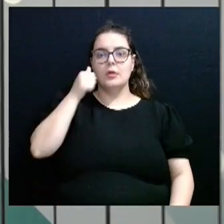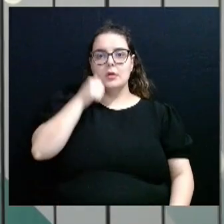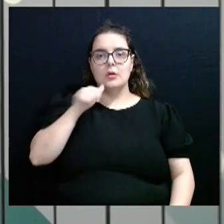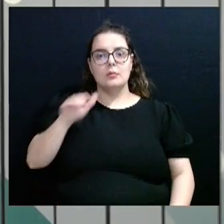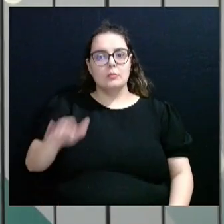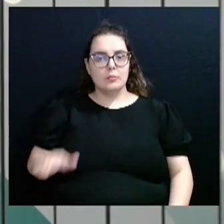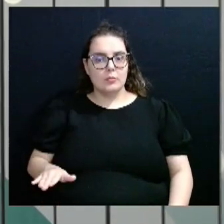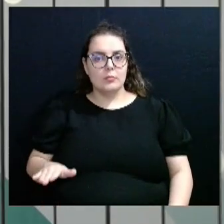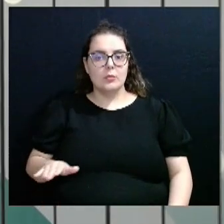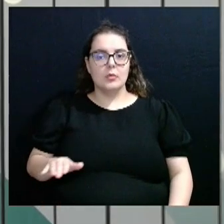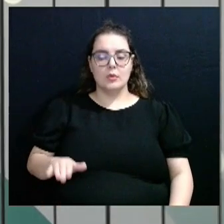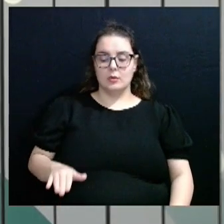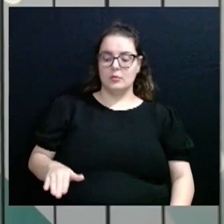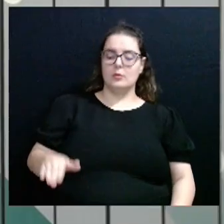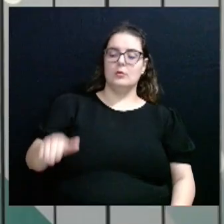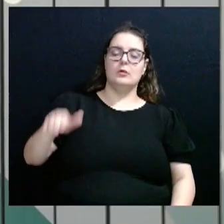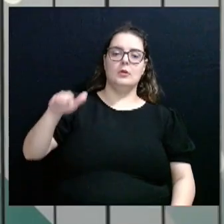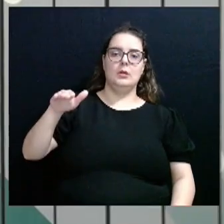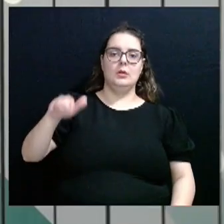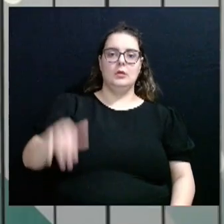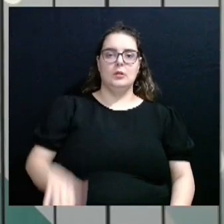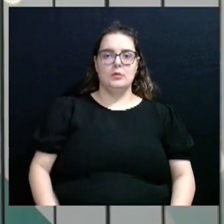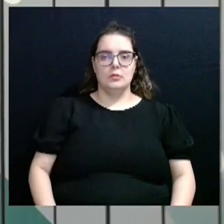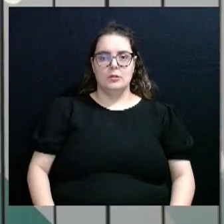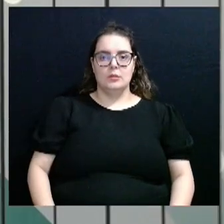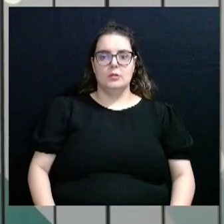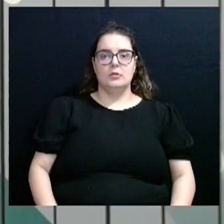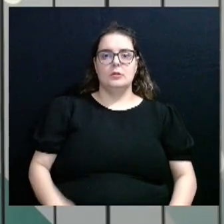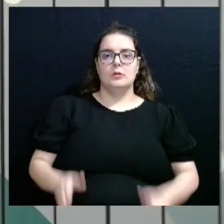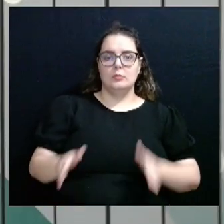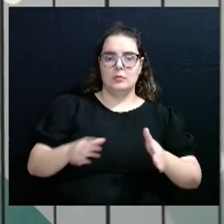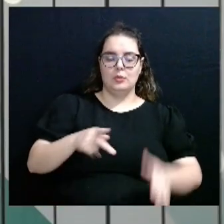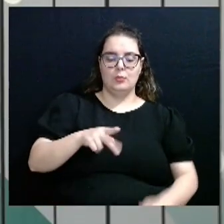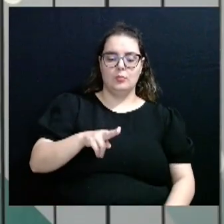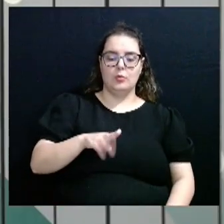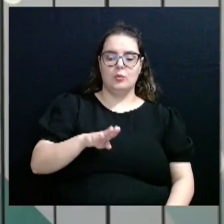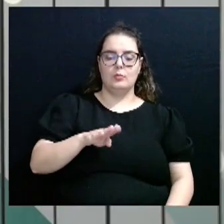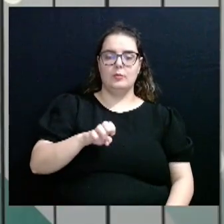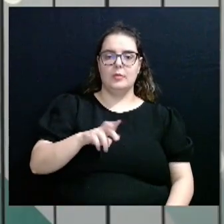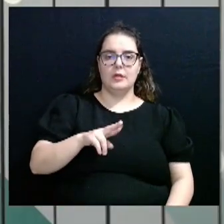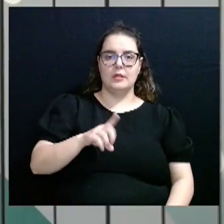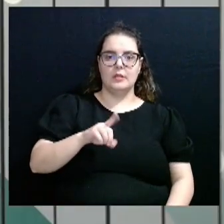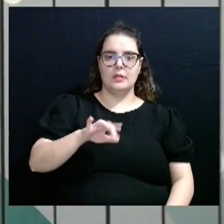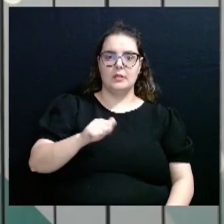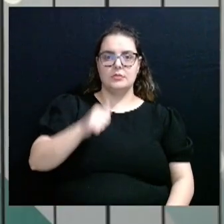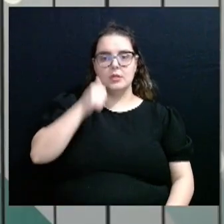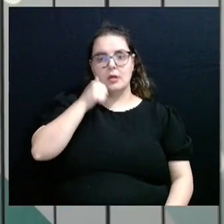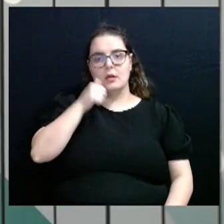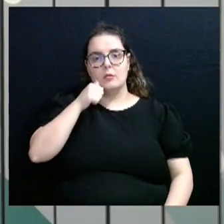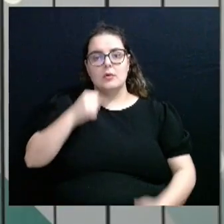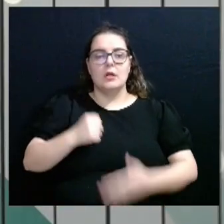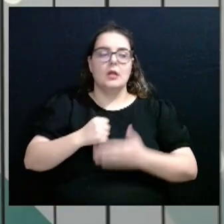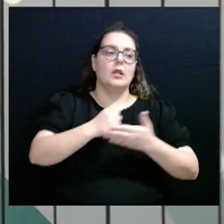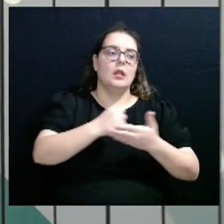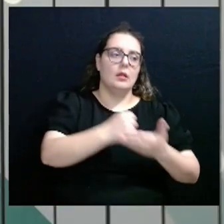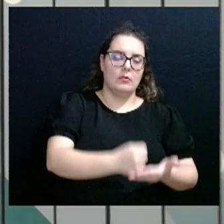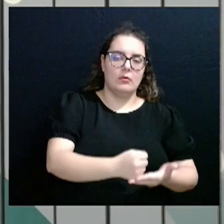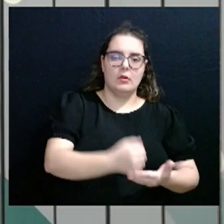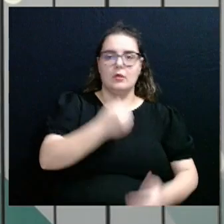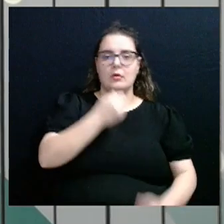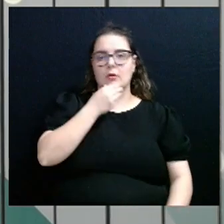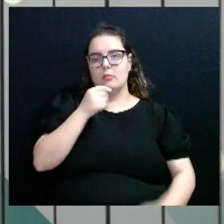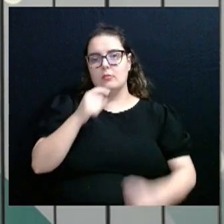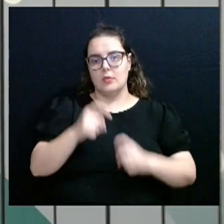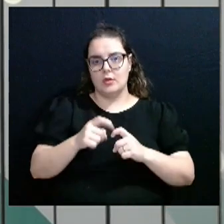cresce, ela está na puberdade, a mãe costuma levar a menina ao médico. E, por cultura, o homem, quando cresce, está